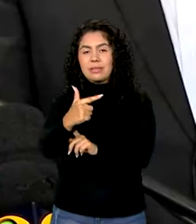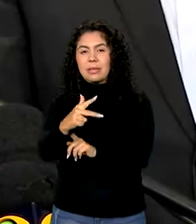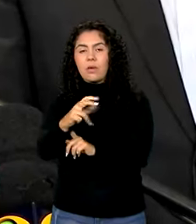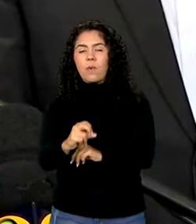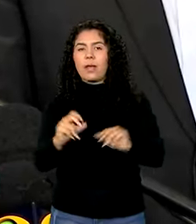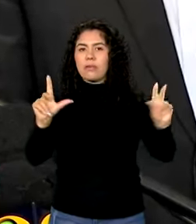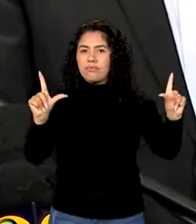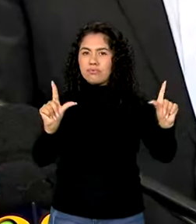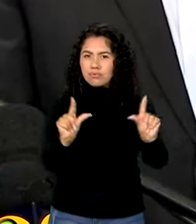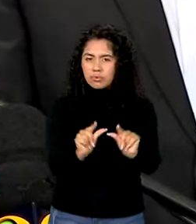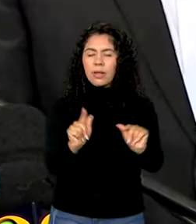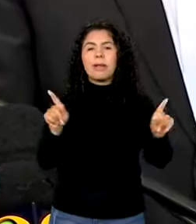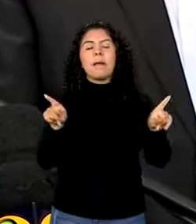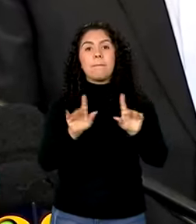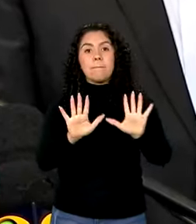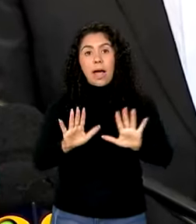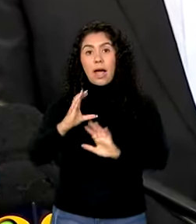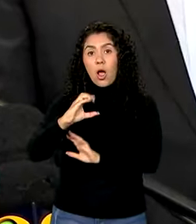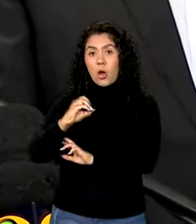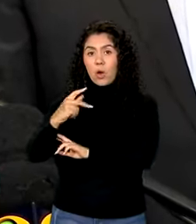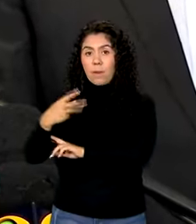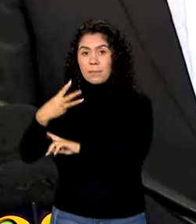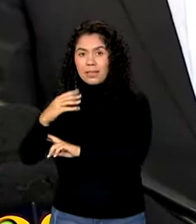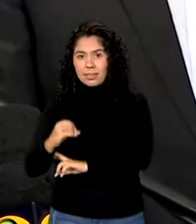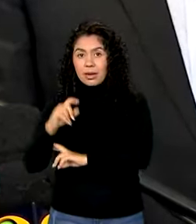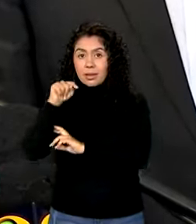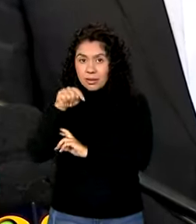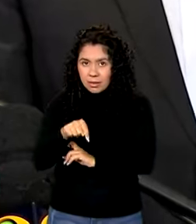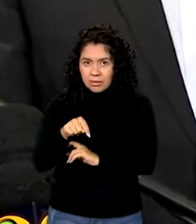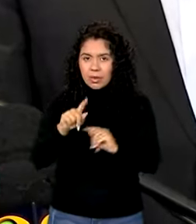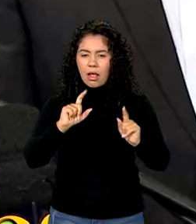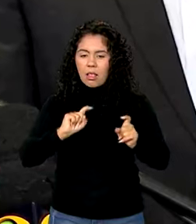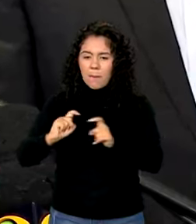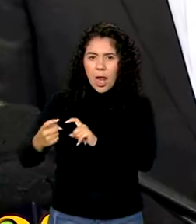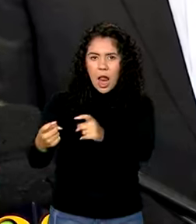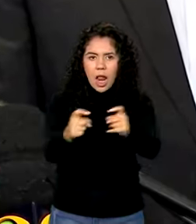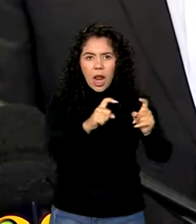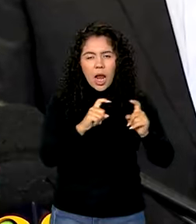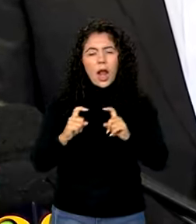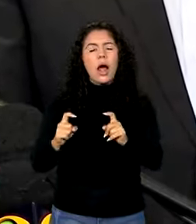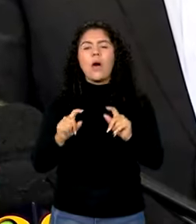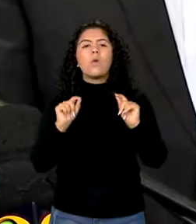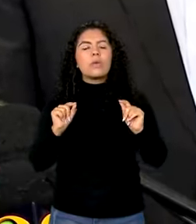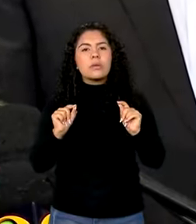ter que chegar com essas contribuições no nível que nos